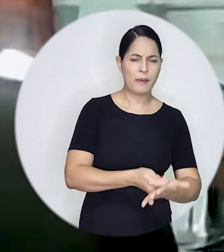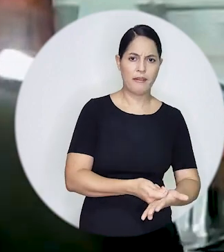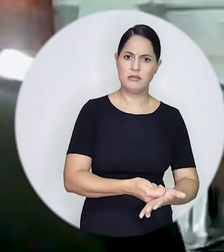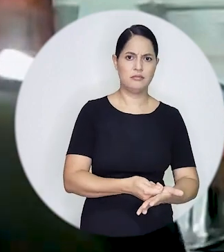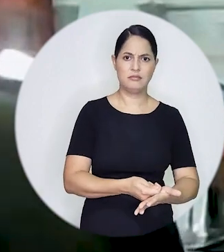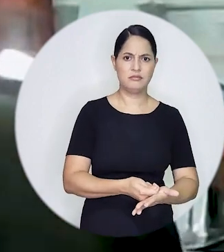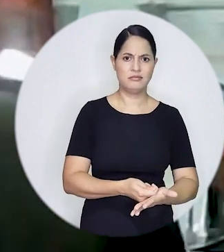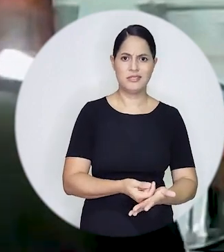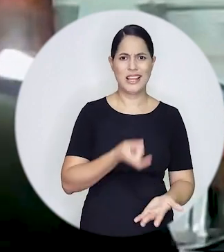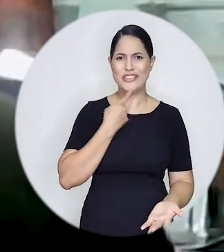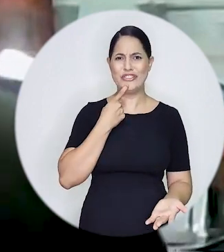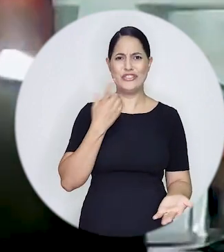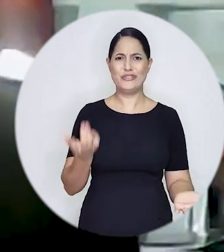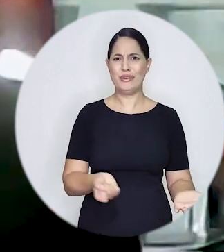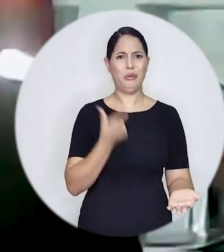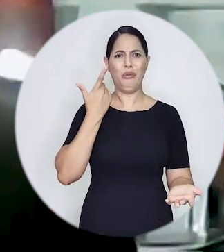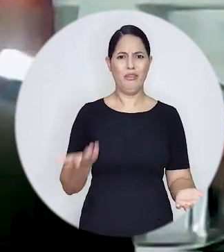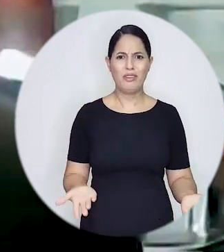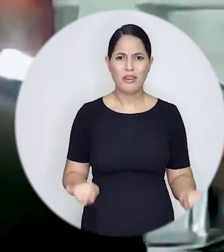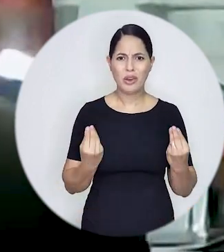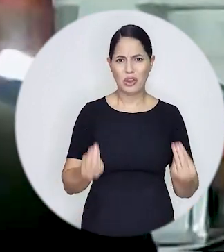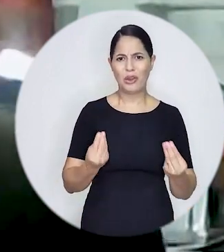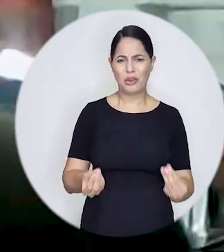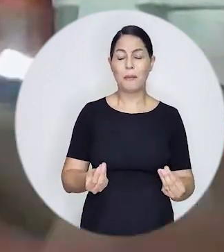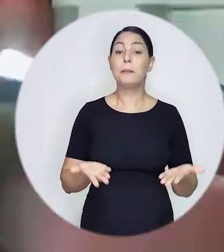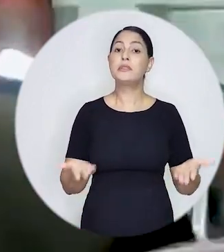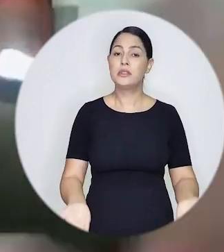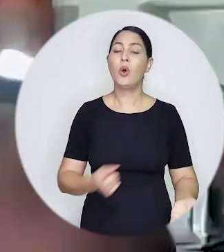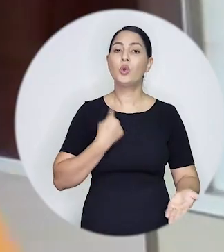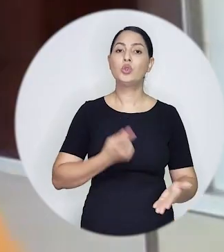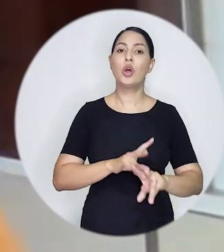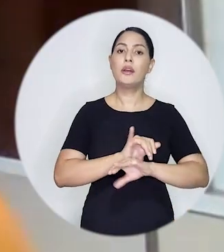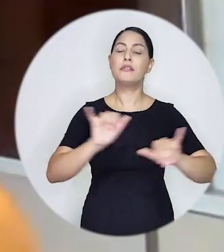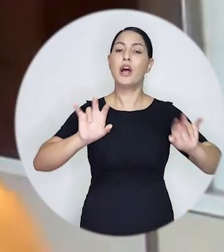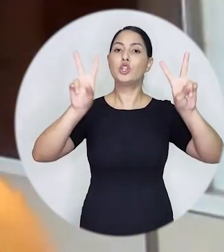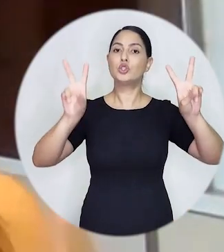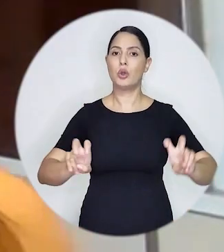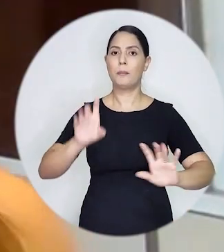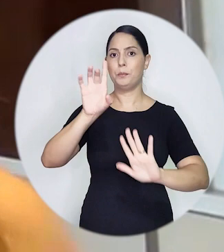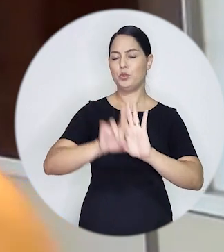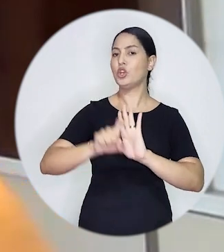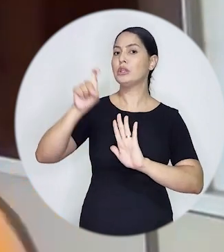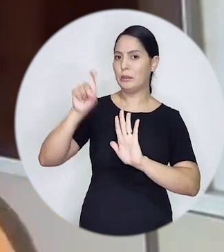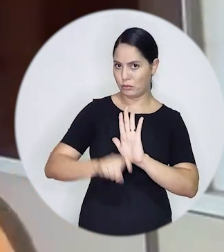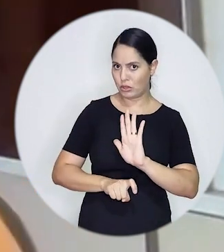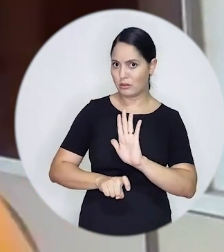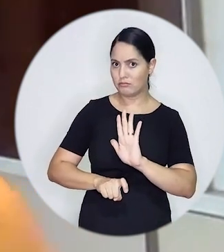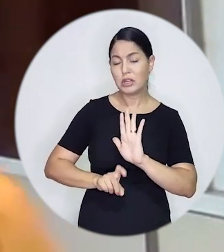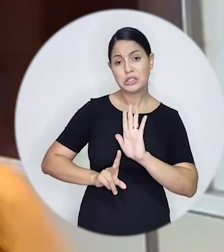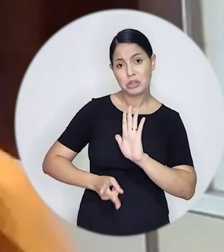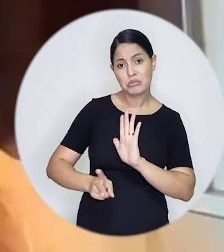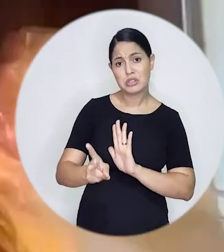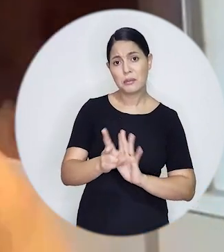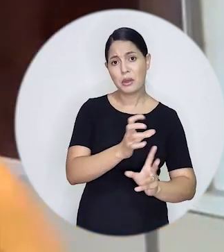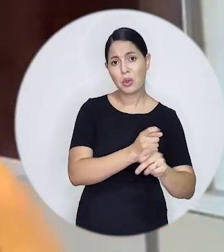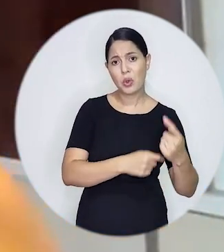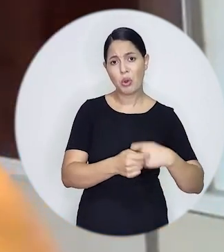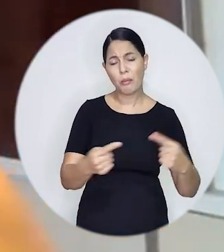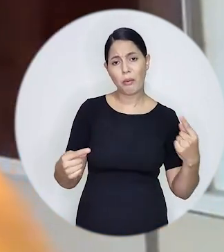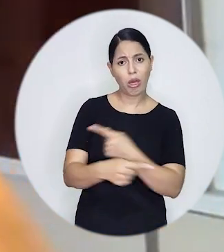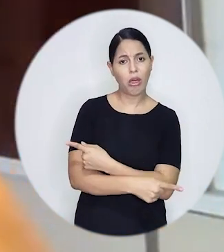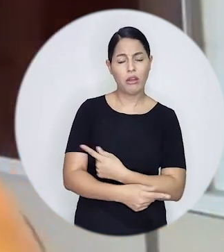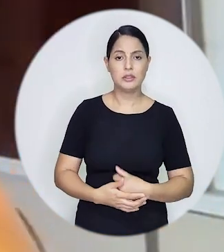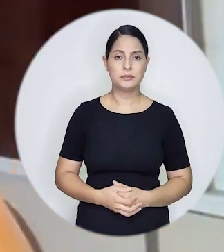direito tributário, sempre a ordem econômica se opõe. Eu ensino direito tributário ambiental, ou seja,